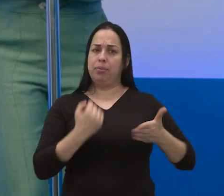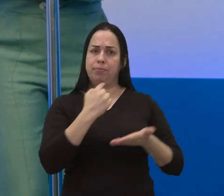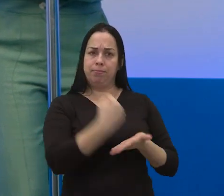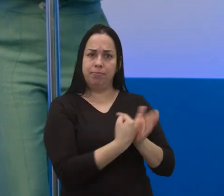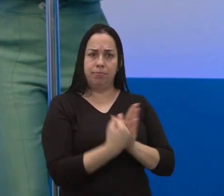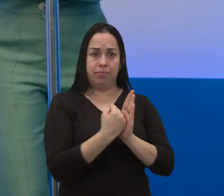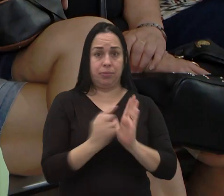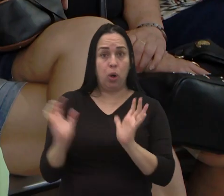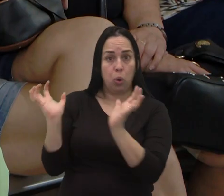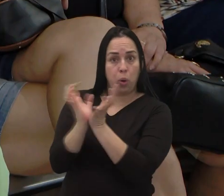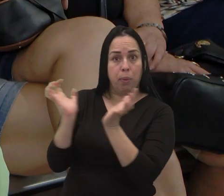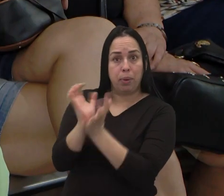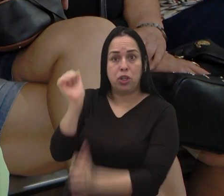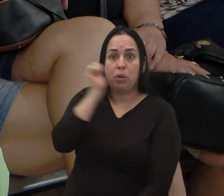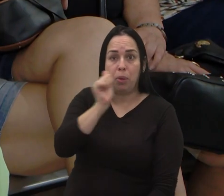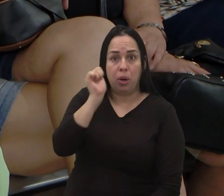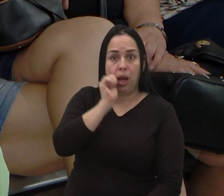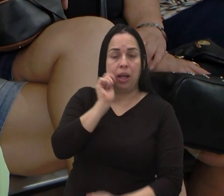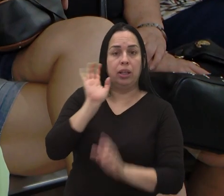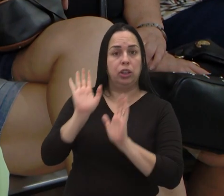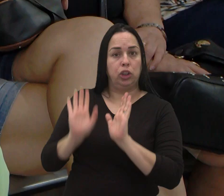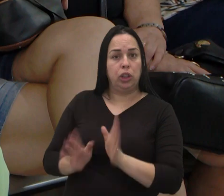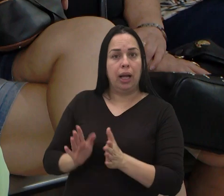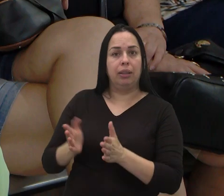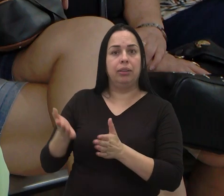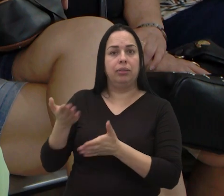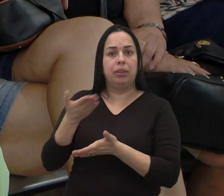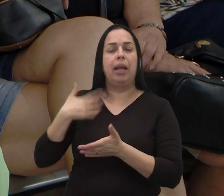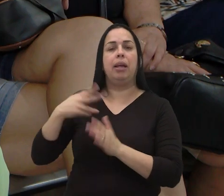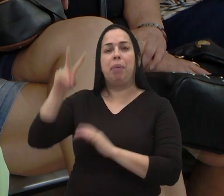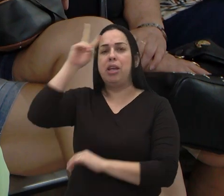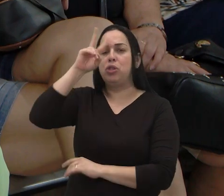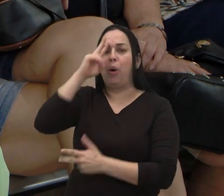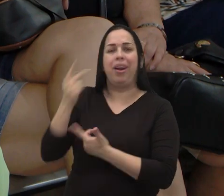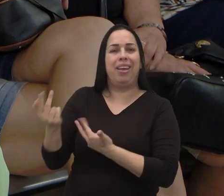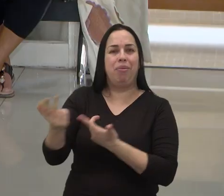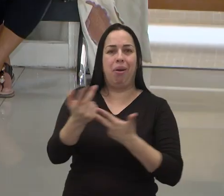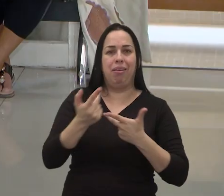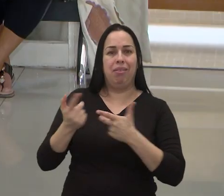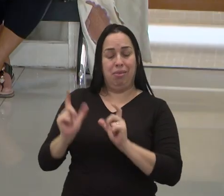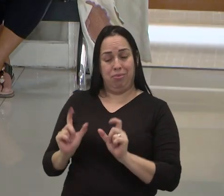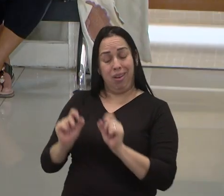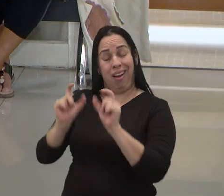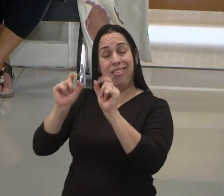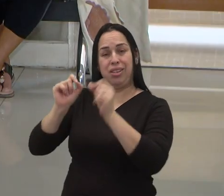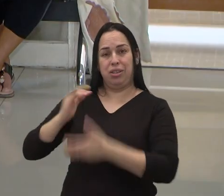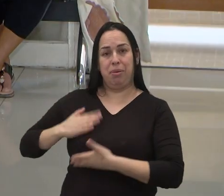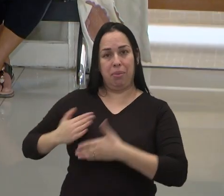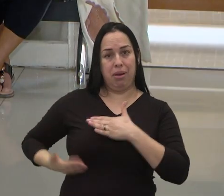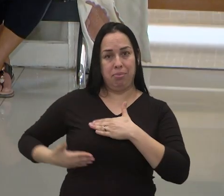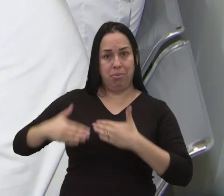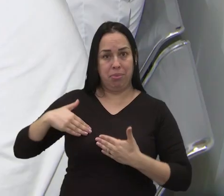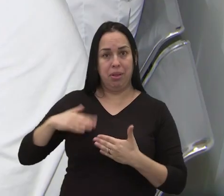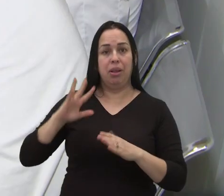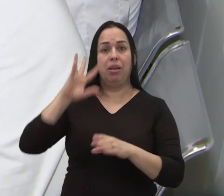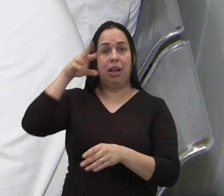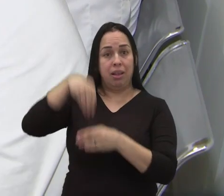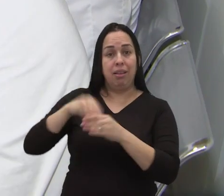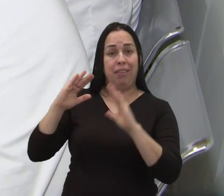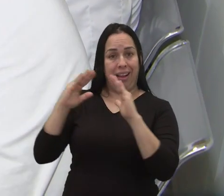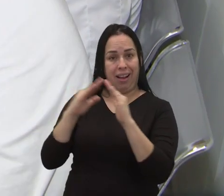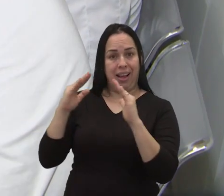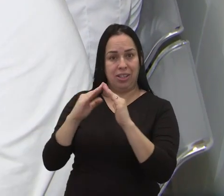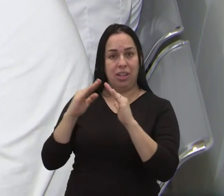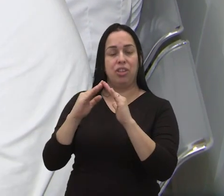de exames. Esse grupo de mulheres reunidas compartilham a mesma história, a luta contra o câncer de mama. Aqui na